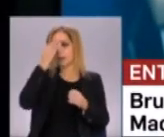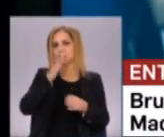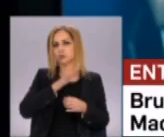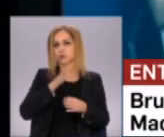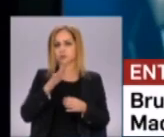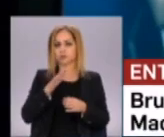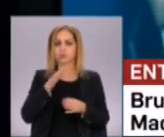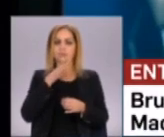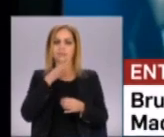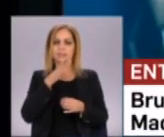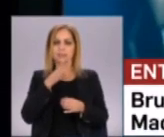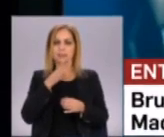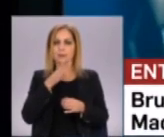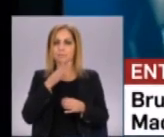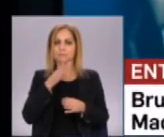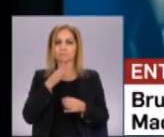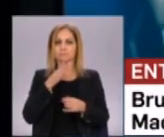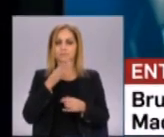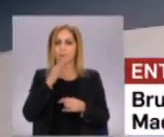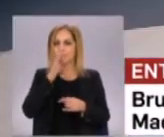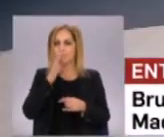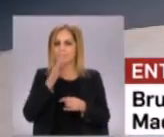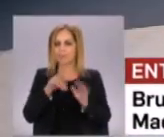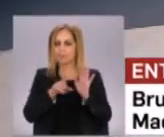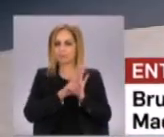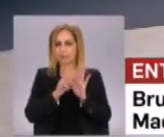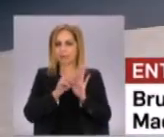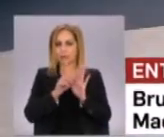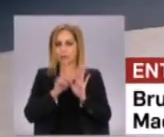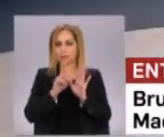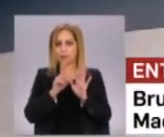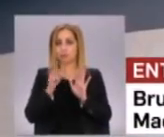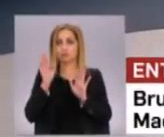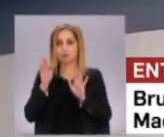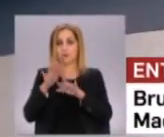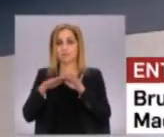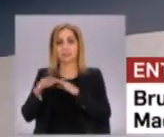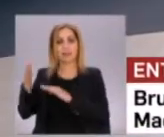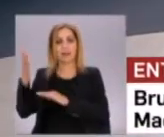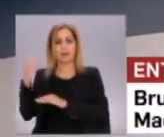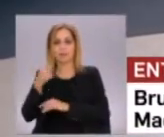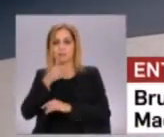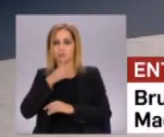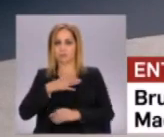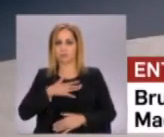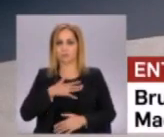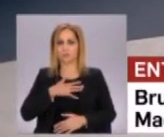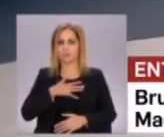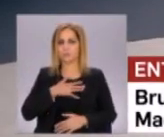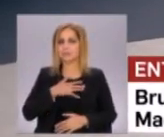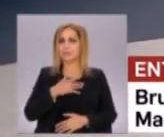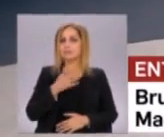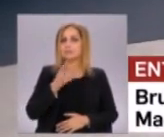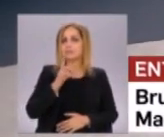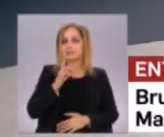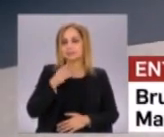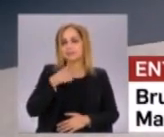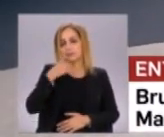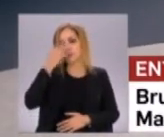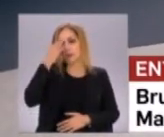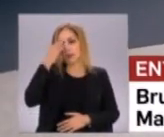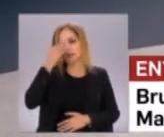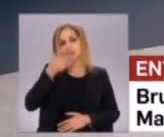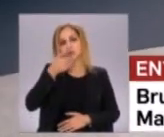praticar chan e ilegais que trazia do benfica não acho que eu tava transmitir a sua experiência